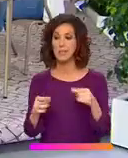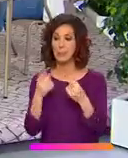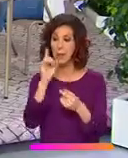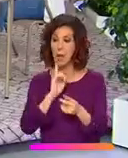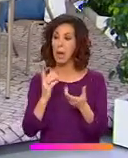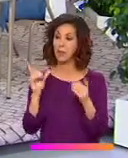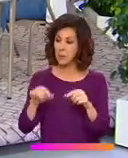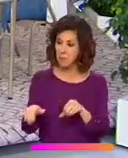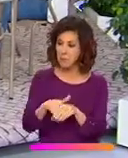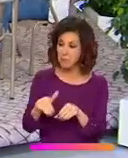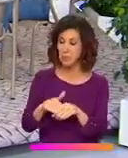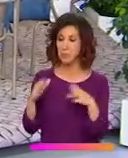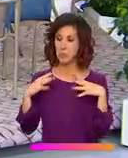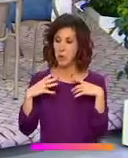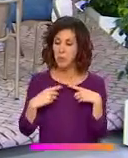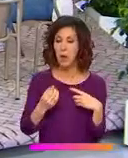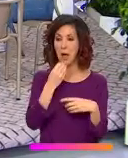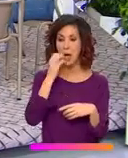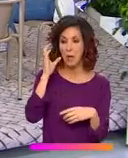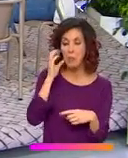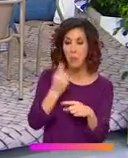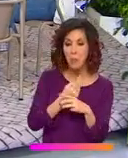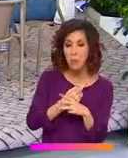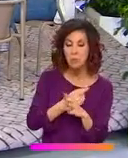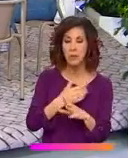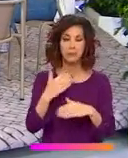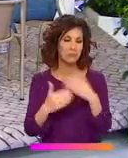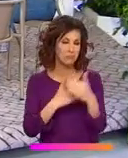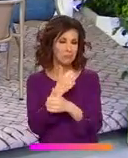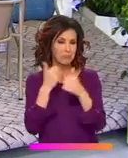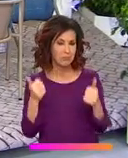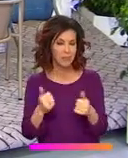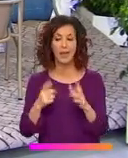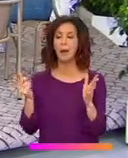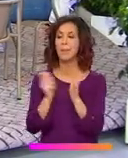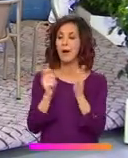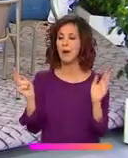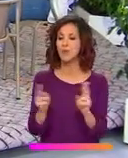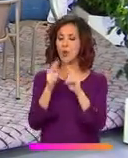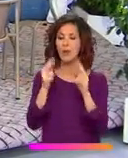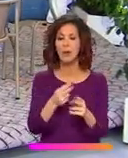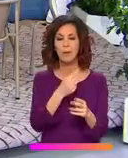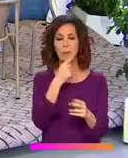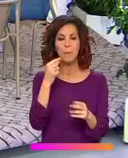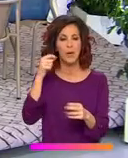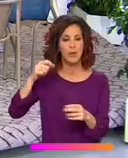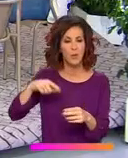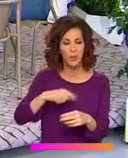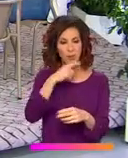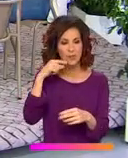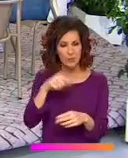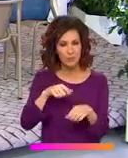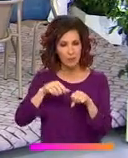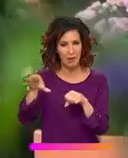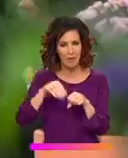ir aos passeios, aos almoços. E começaram-se a dar bem e tal, e que sim, são grandes. Marcavam uns pontos de encontro no Pingo Doce, ela ia lá sempre ter